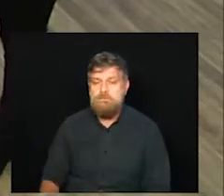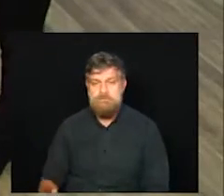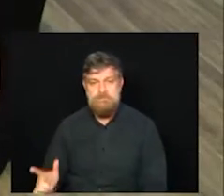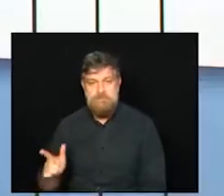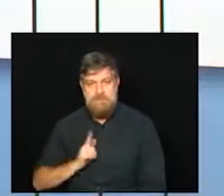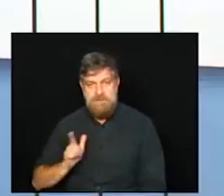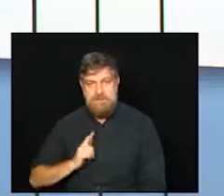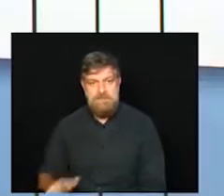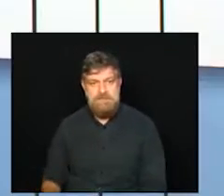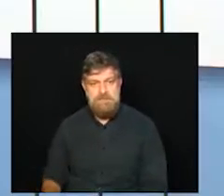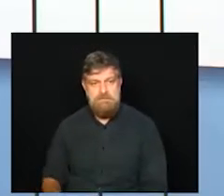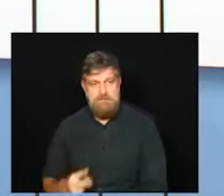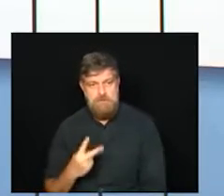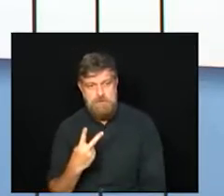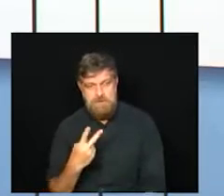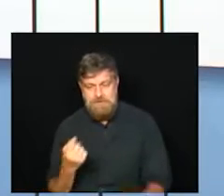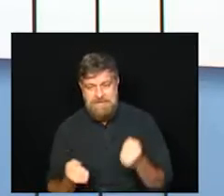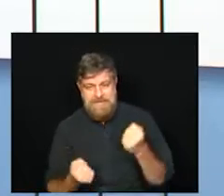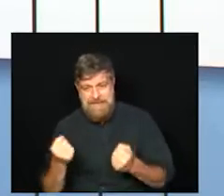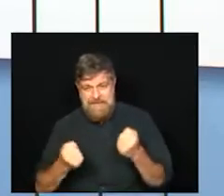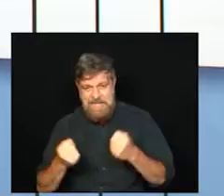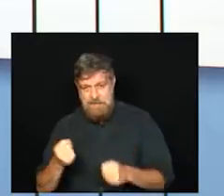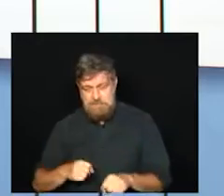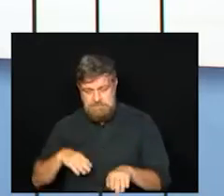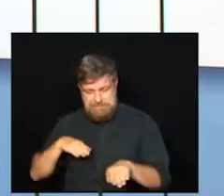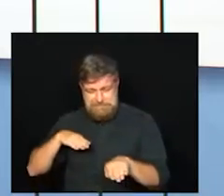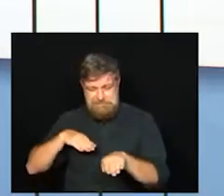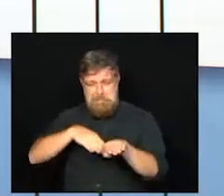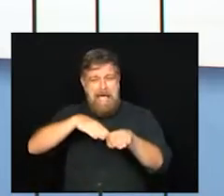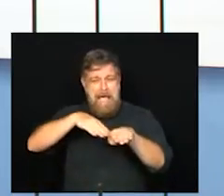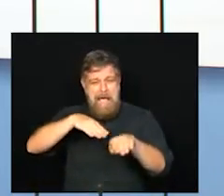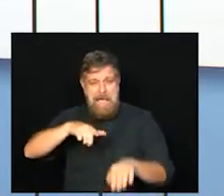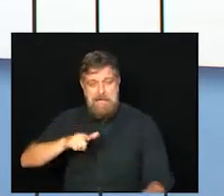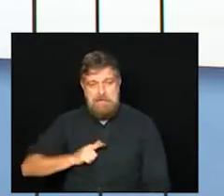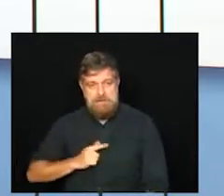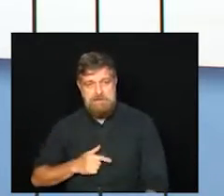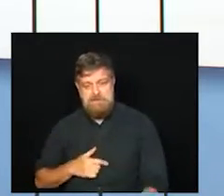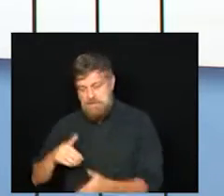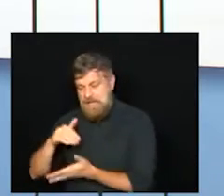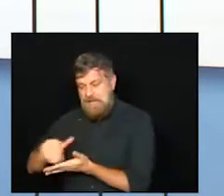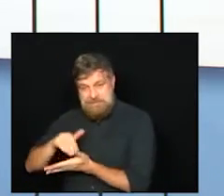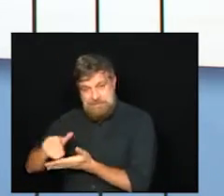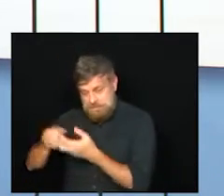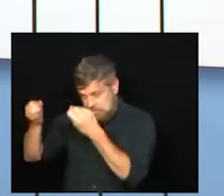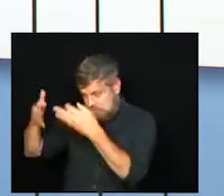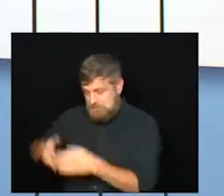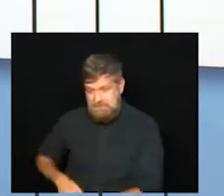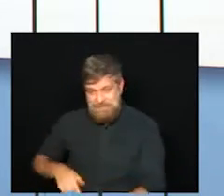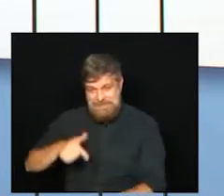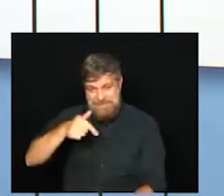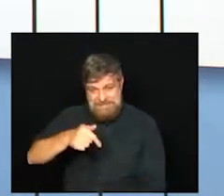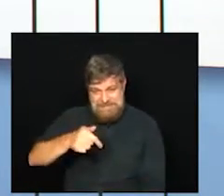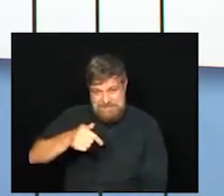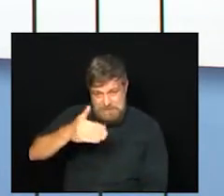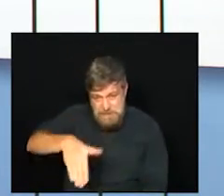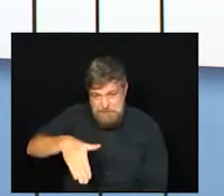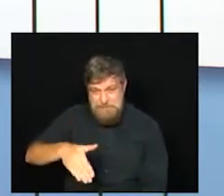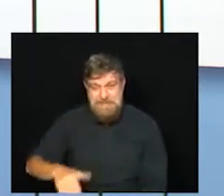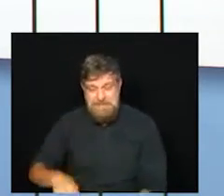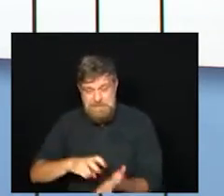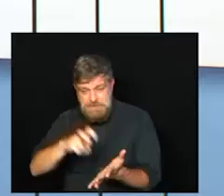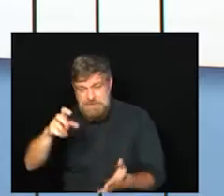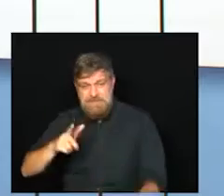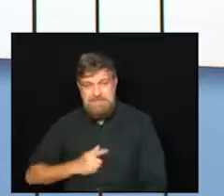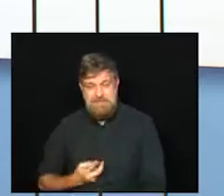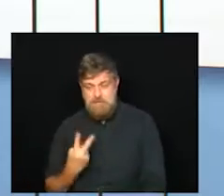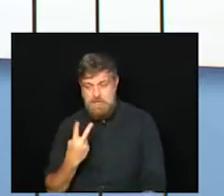uma colisão entre 2 veículos. De acordo com a Secretaria de Trânsito de Campinas, por volta das 7h30 da manhã, uma colisão